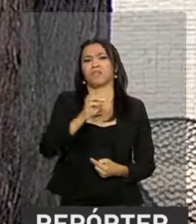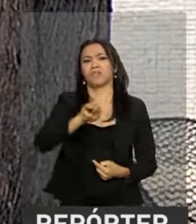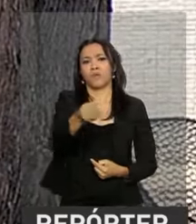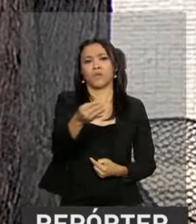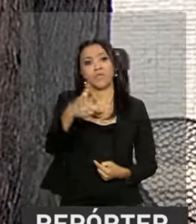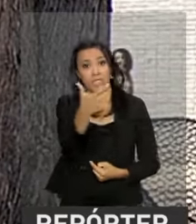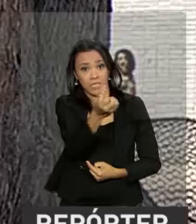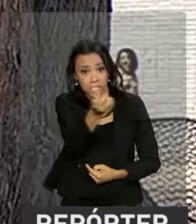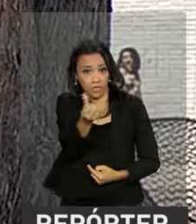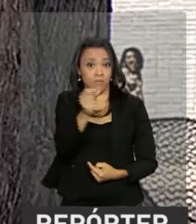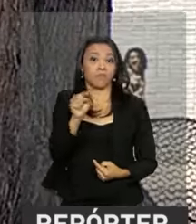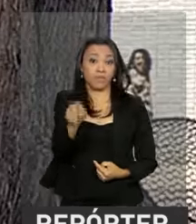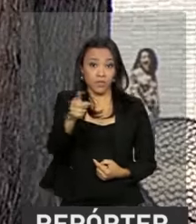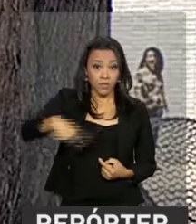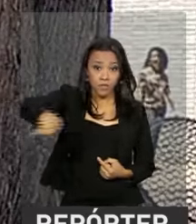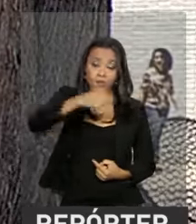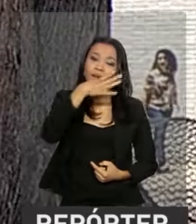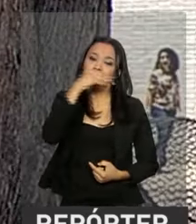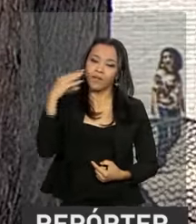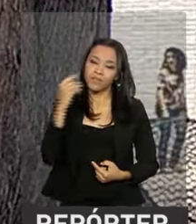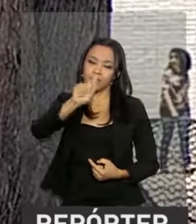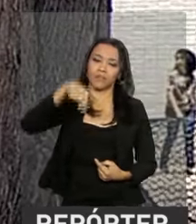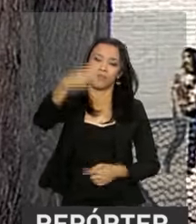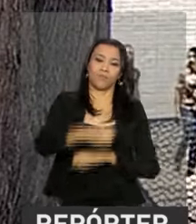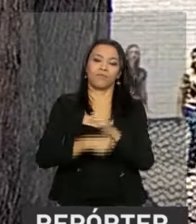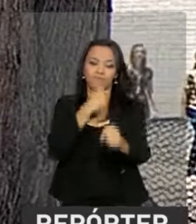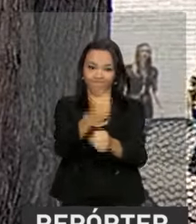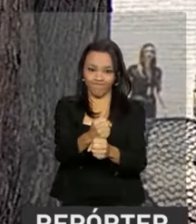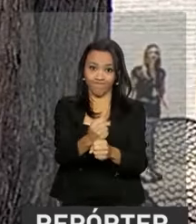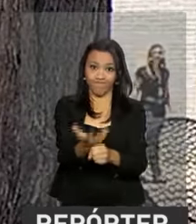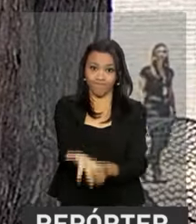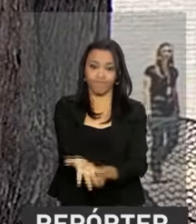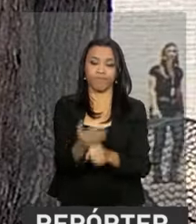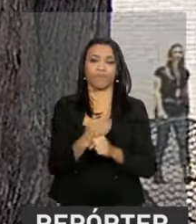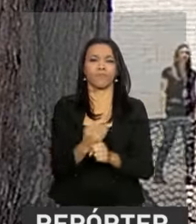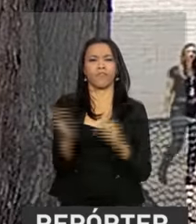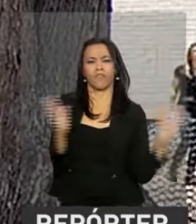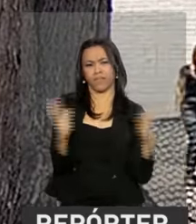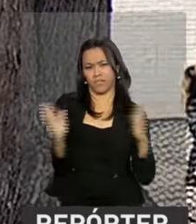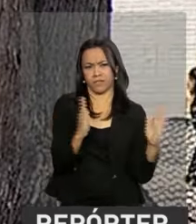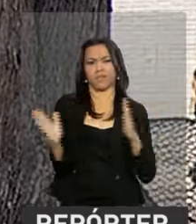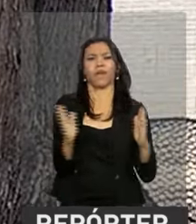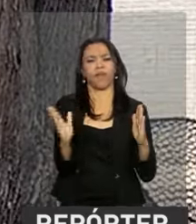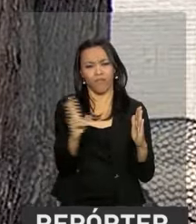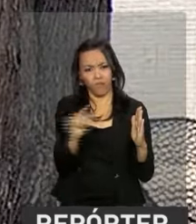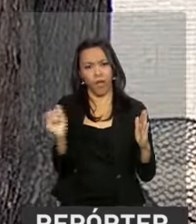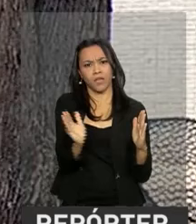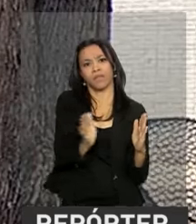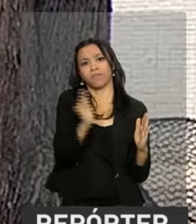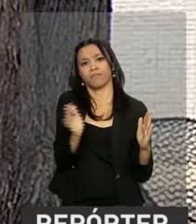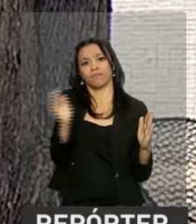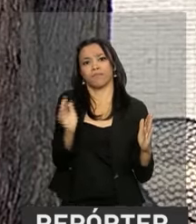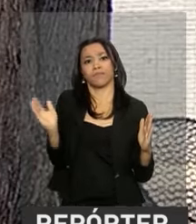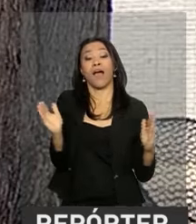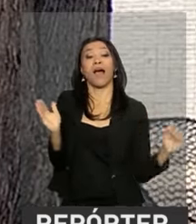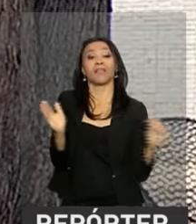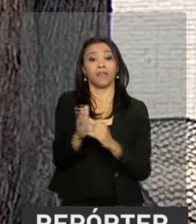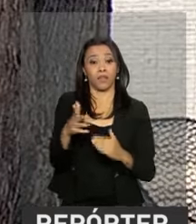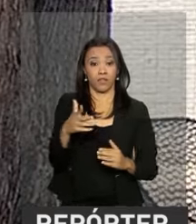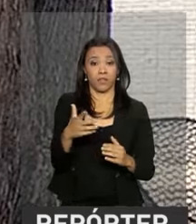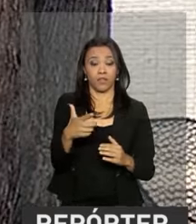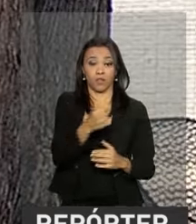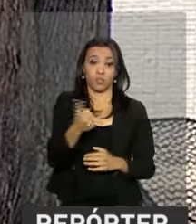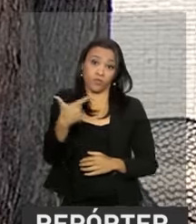e 600 mil adolescentes no próximo ano. A faixa etária vai ser ampliada até 2020,